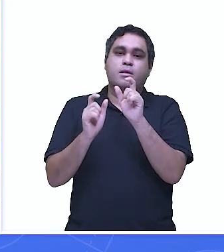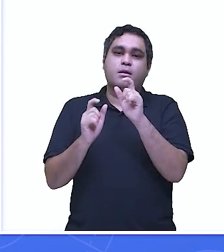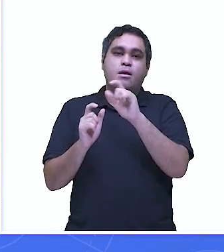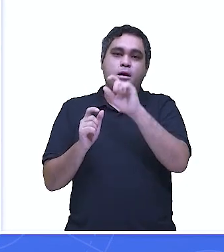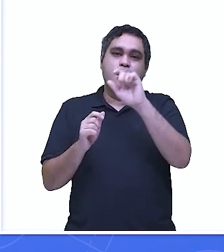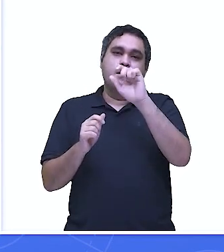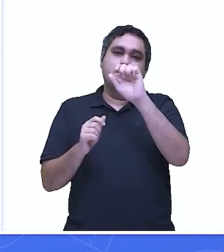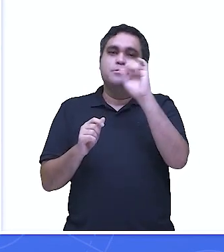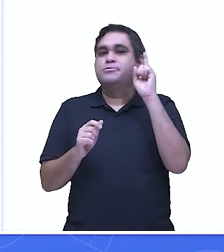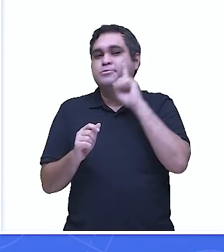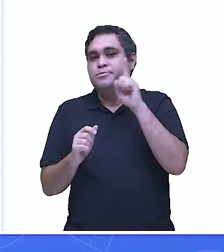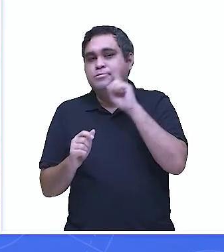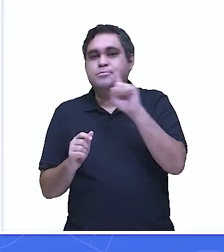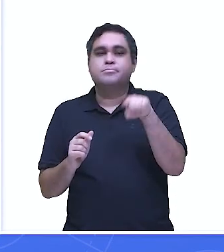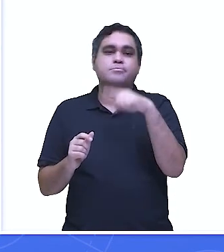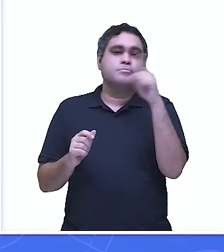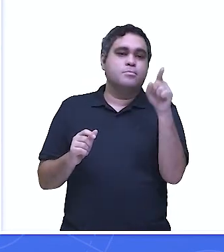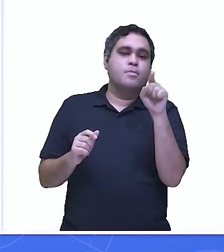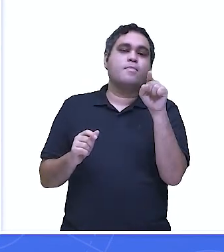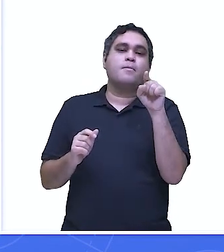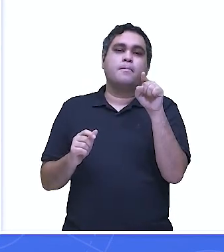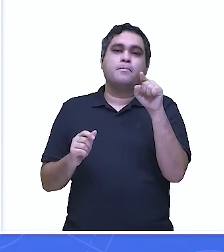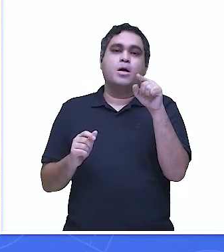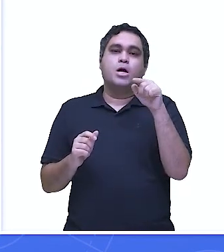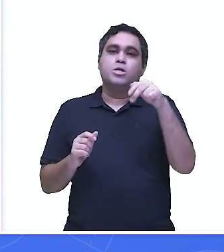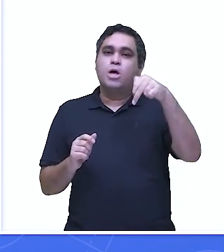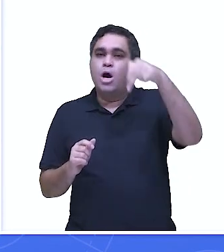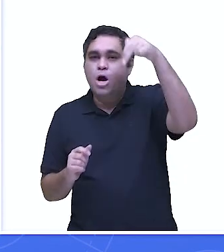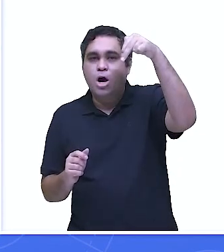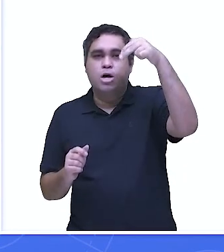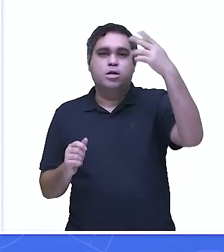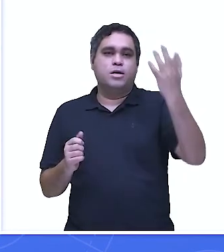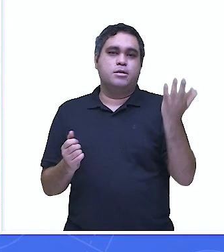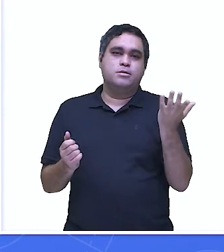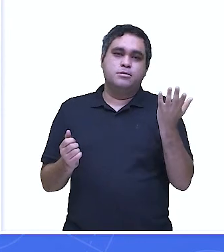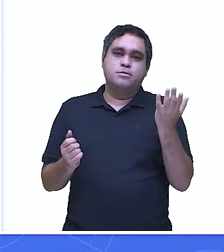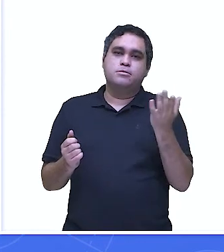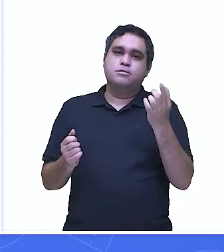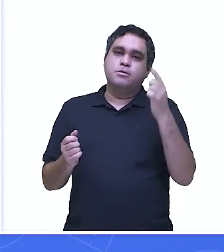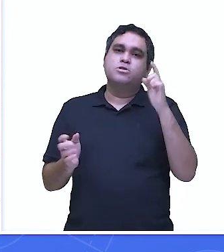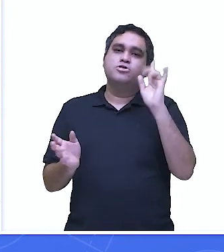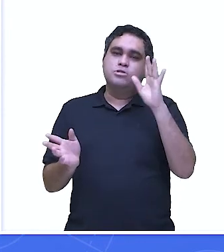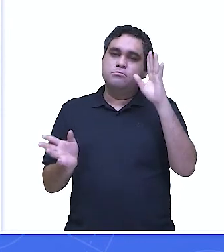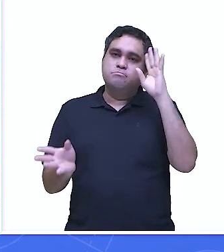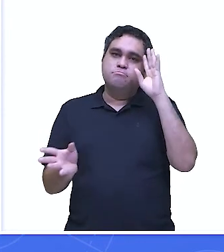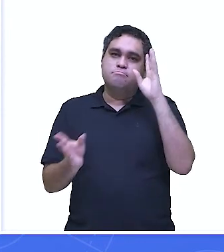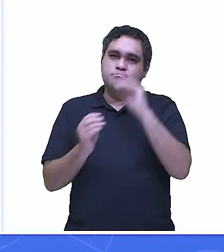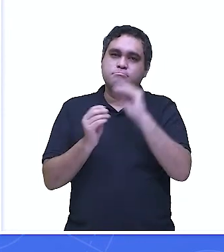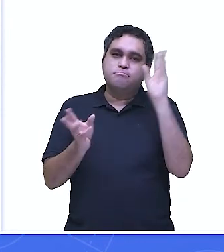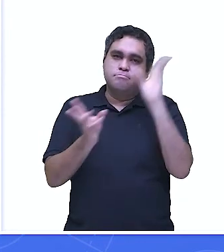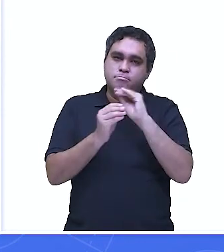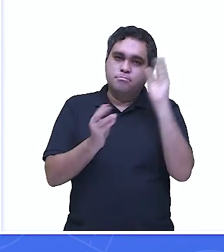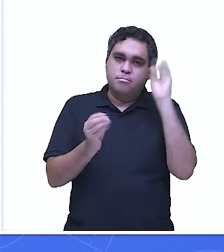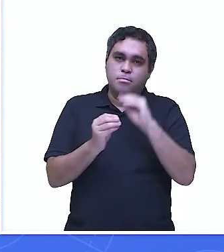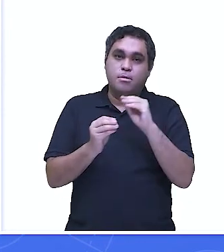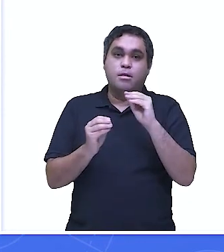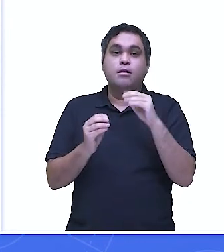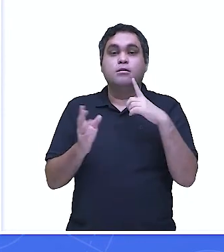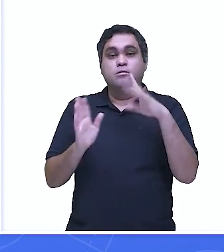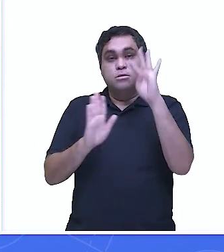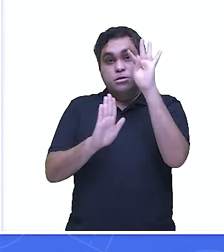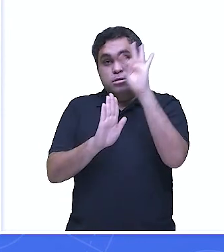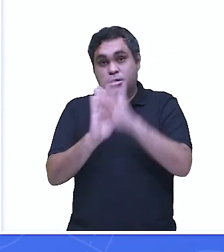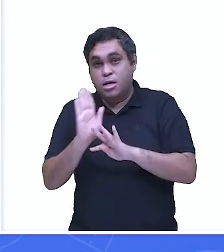norte, tá? Então, eu tenho um texto, você sabe que você não vai precisar ler, até porque você nem vai ter tempo para fazer